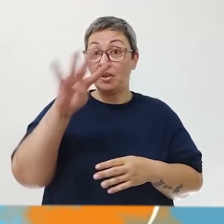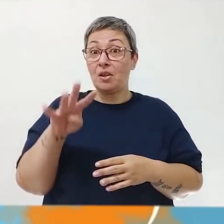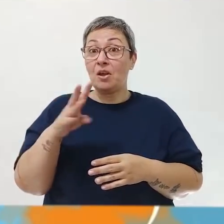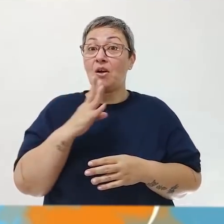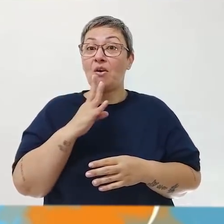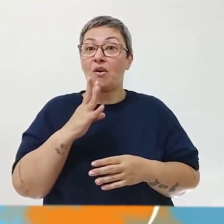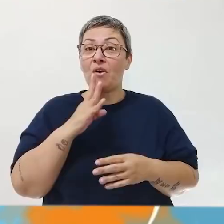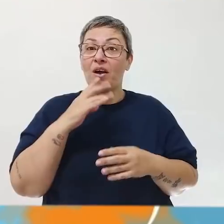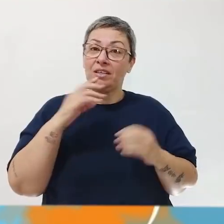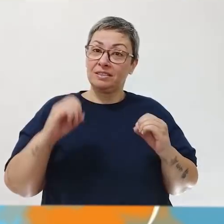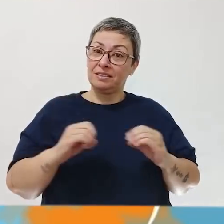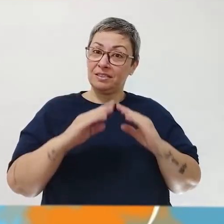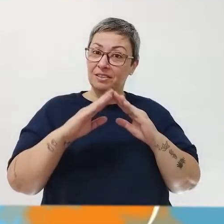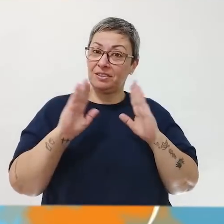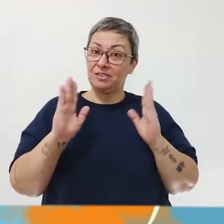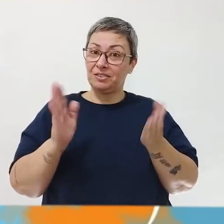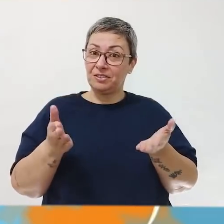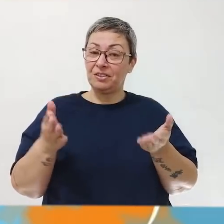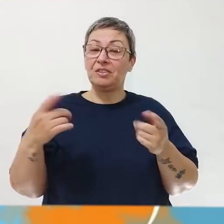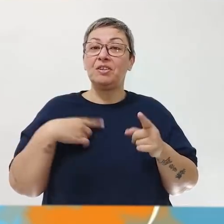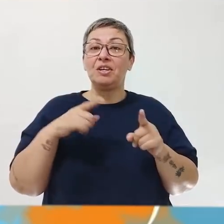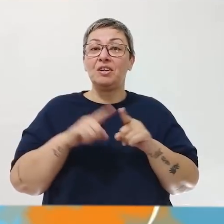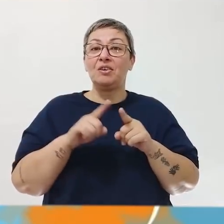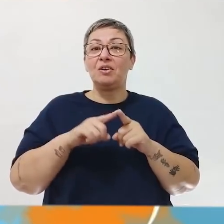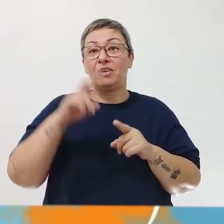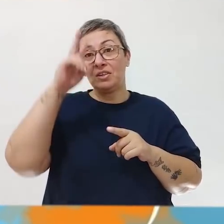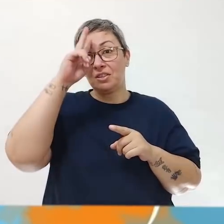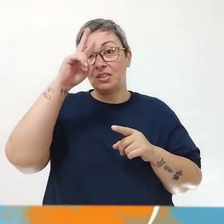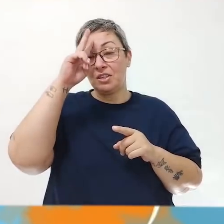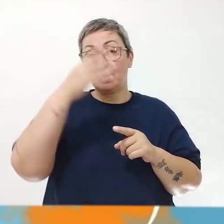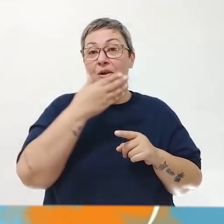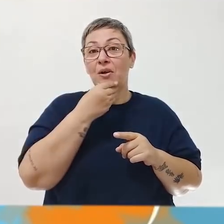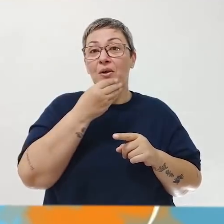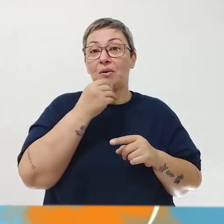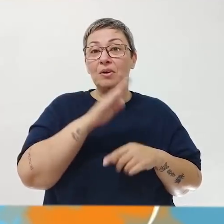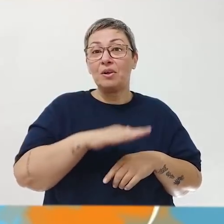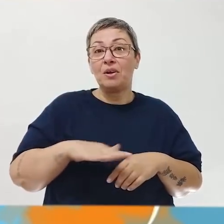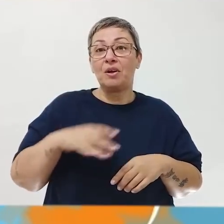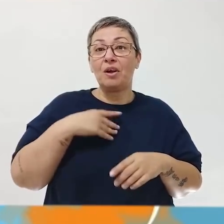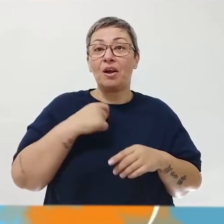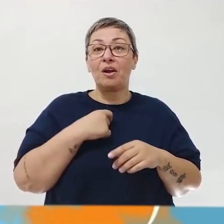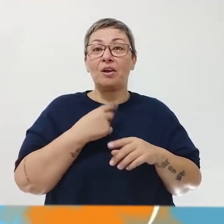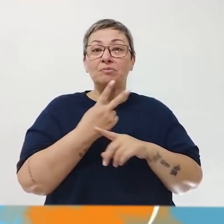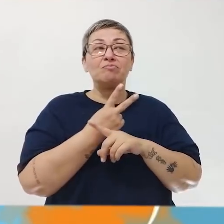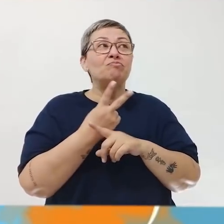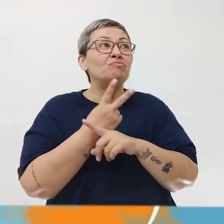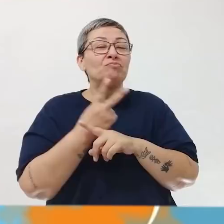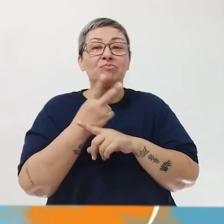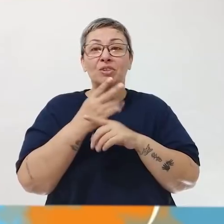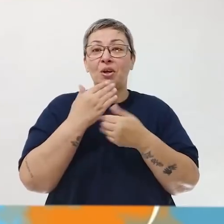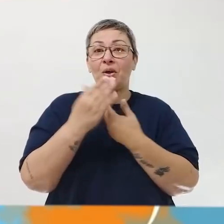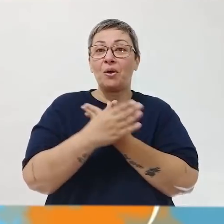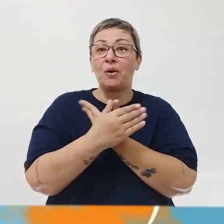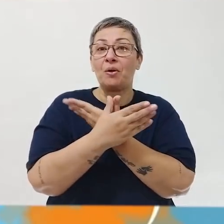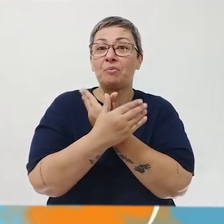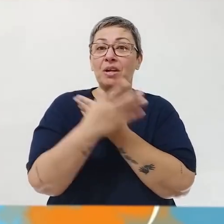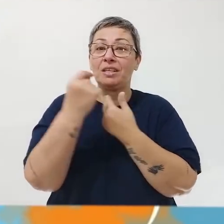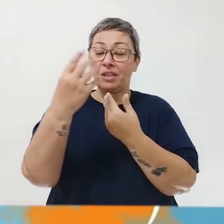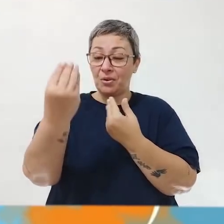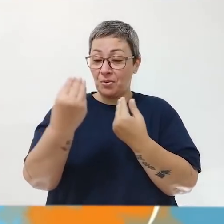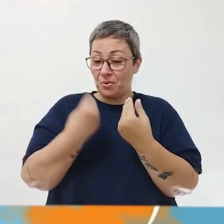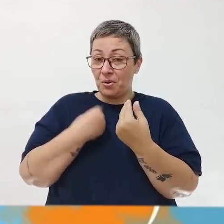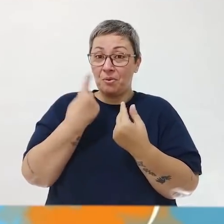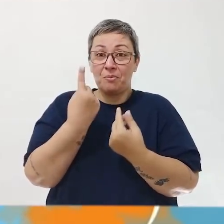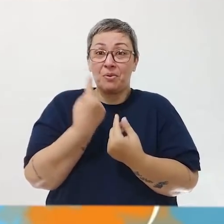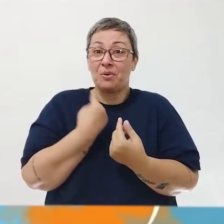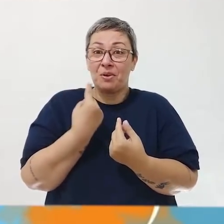puderam conhecer aqui no programa. Essa é a história de um menino que gostava de caçar borboletas, pois ele queria ter uma só para